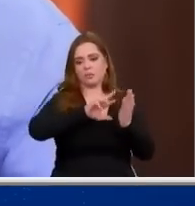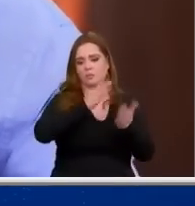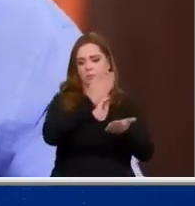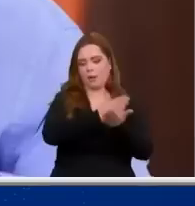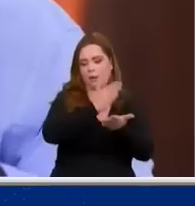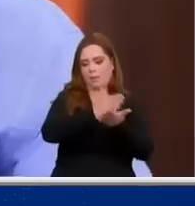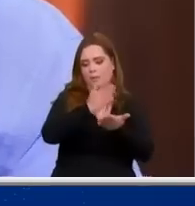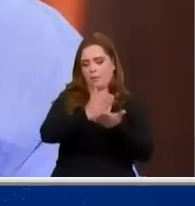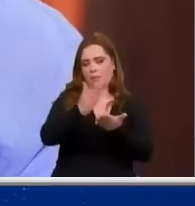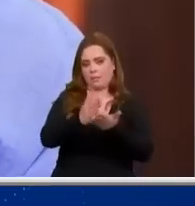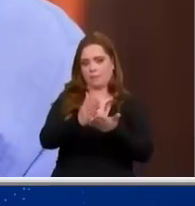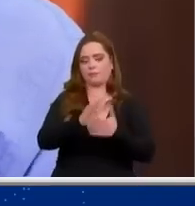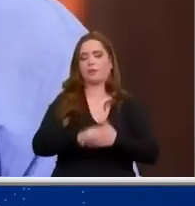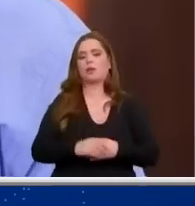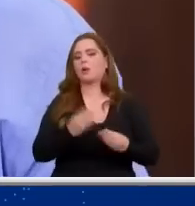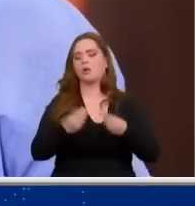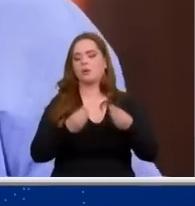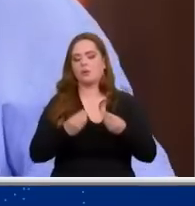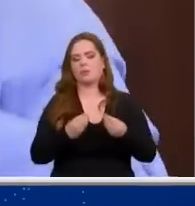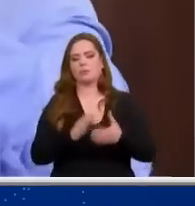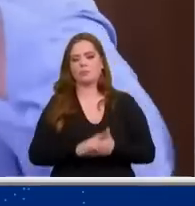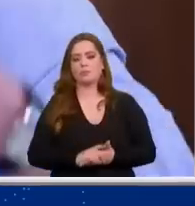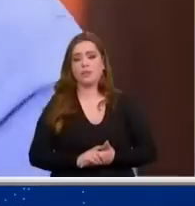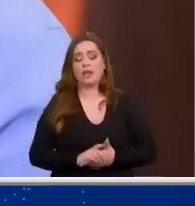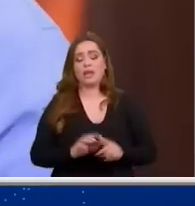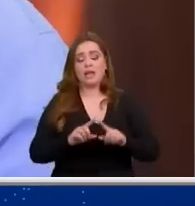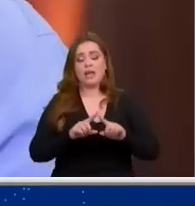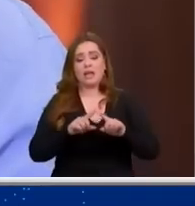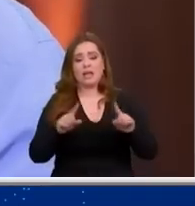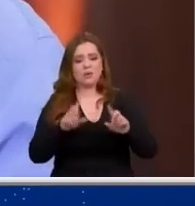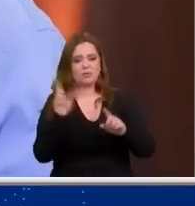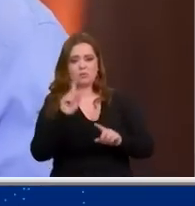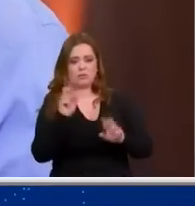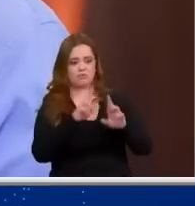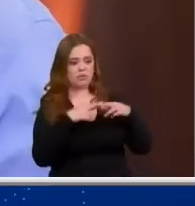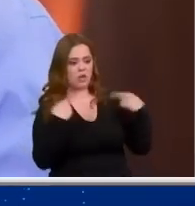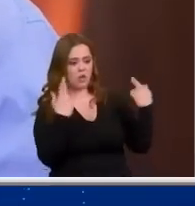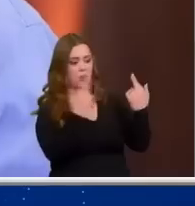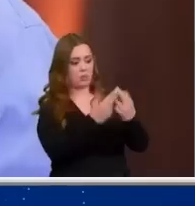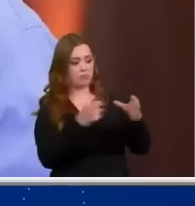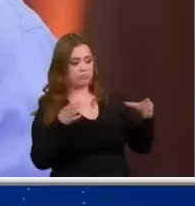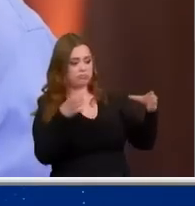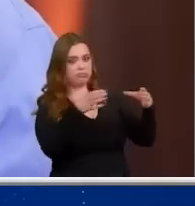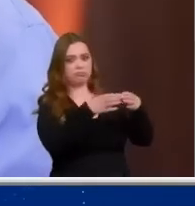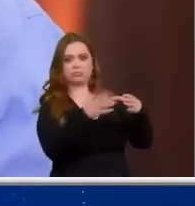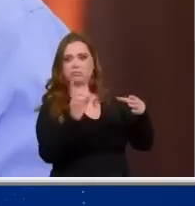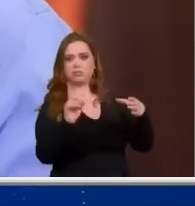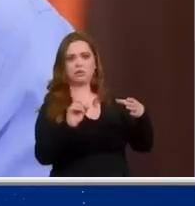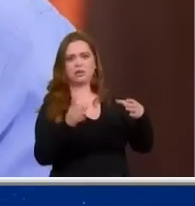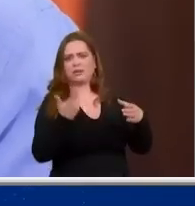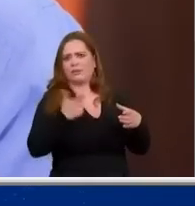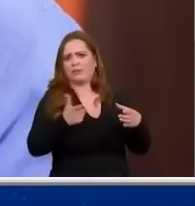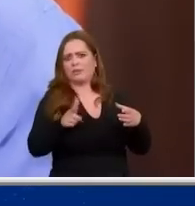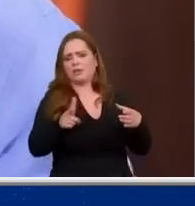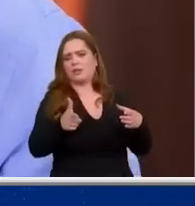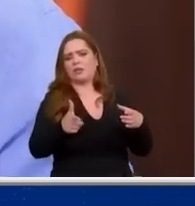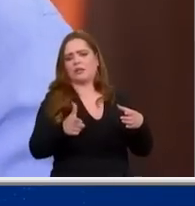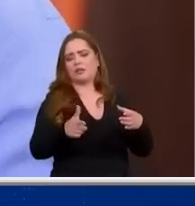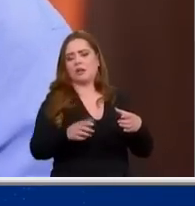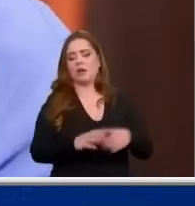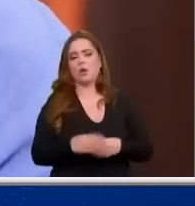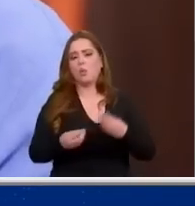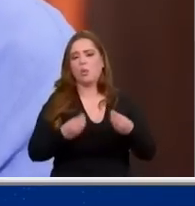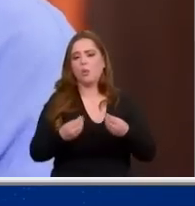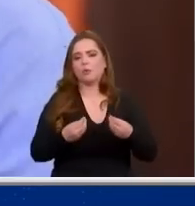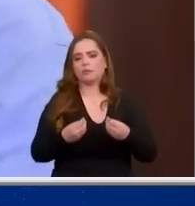do Senado tem muito poder em suas mãos e este poder se faz sentir a todo momento